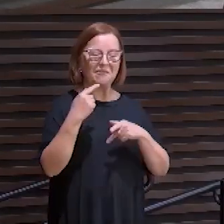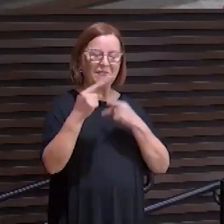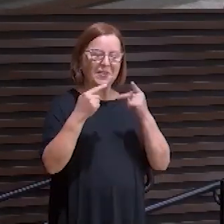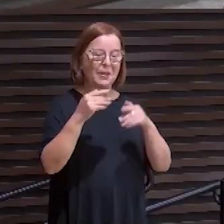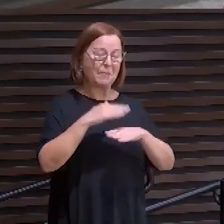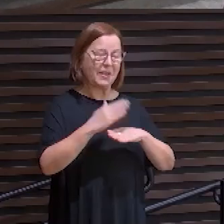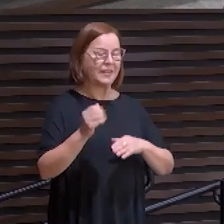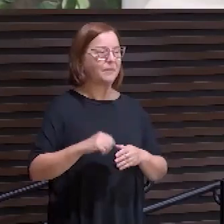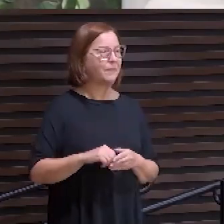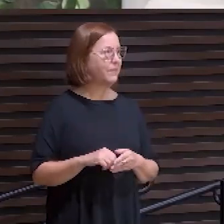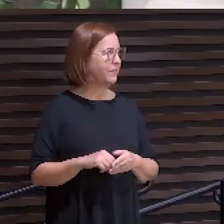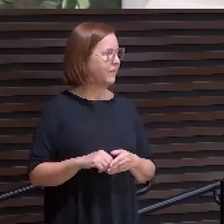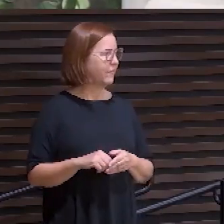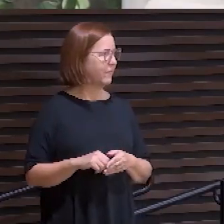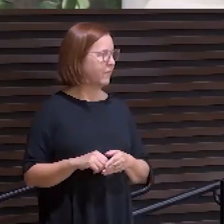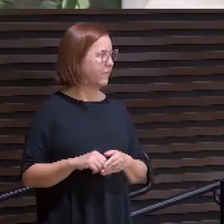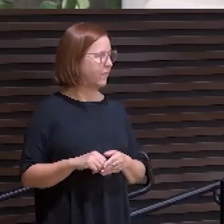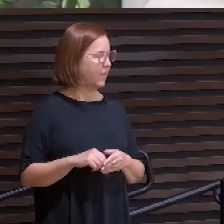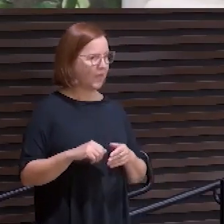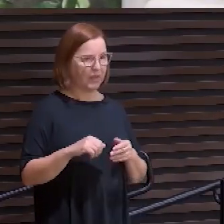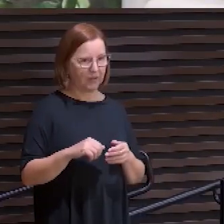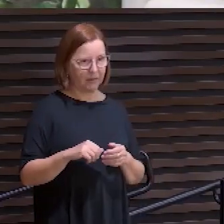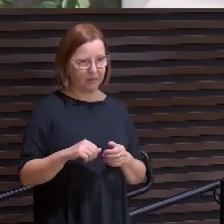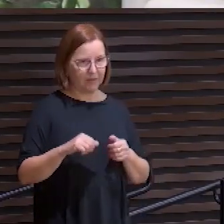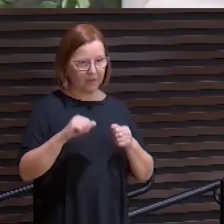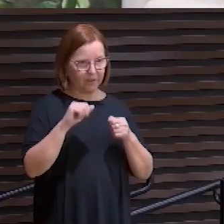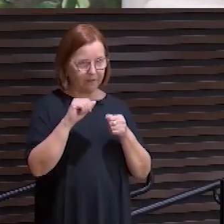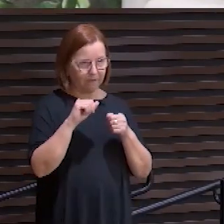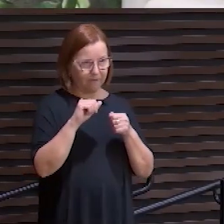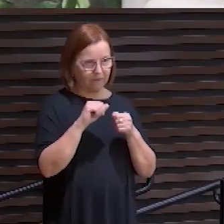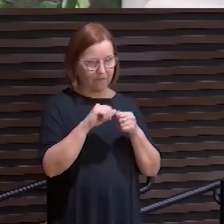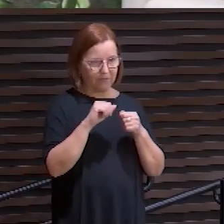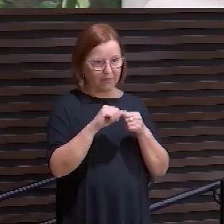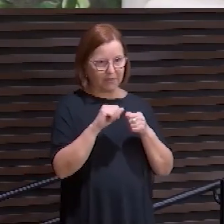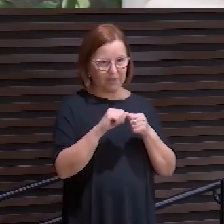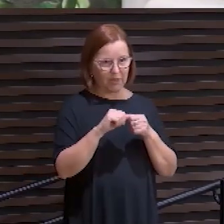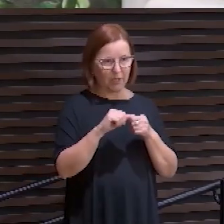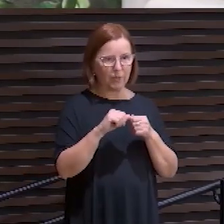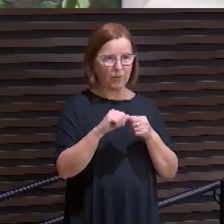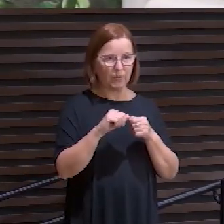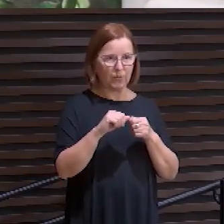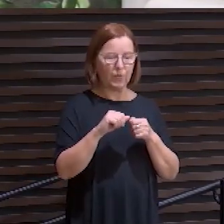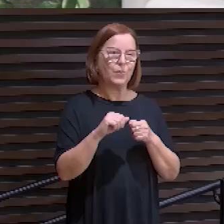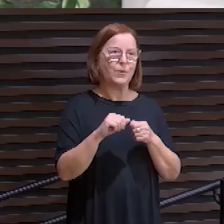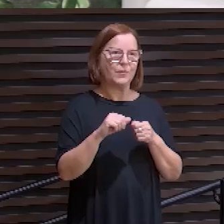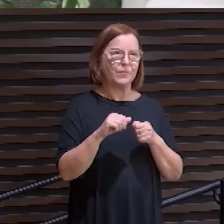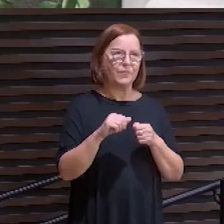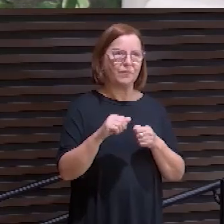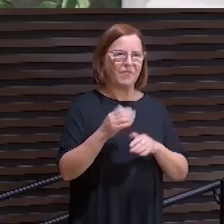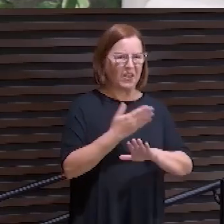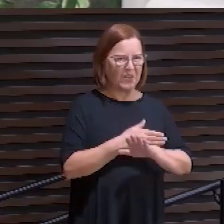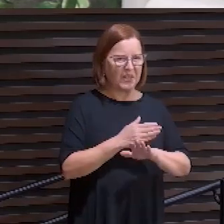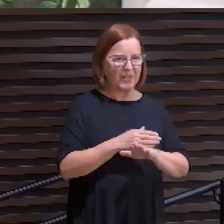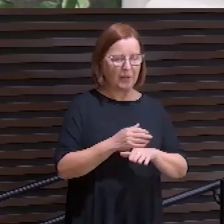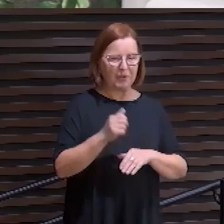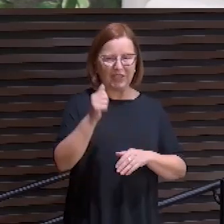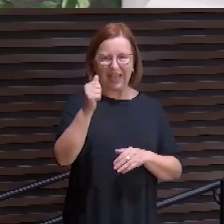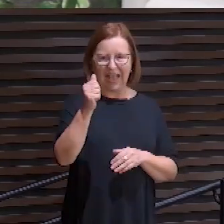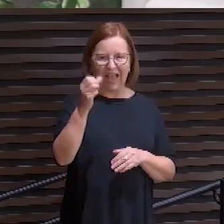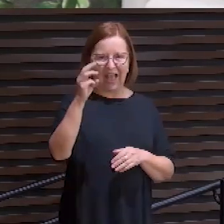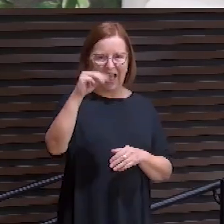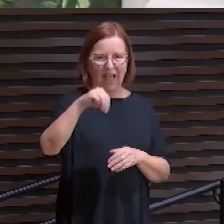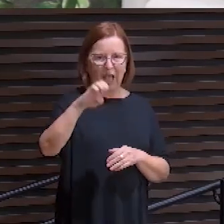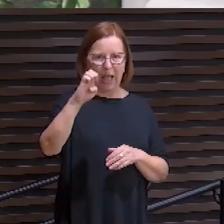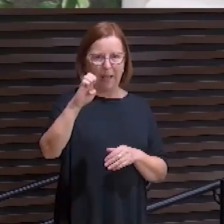Eles fizeram um treinamento de planárias, uma ameba. Pegaram as amebas e foram